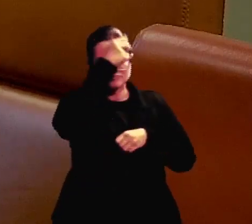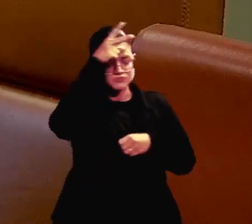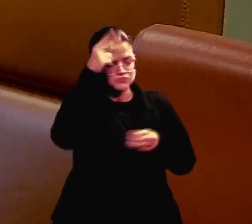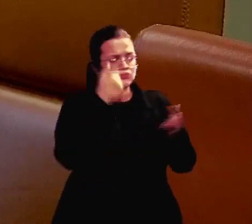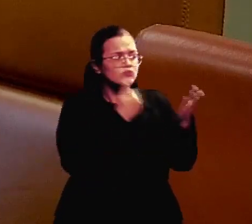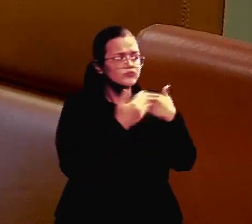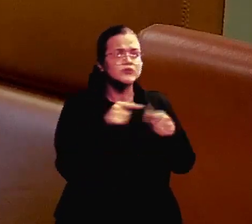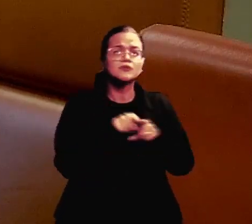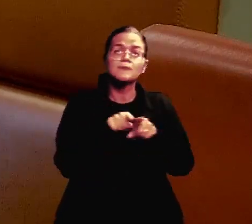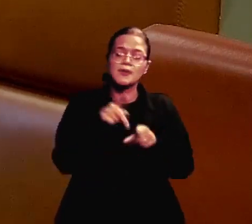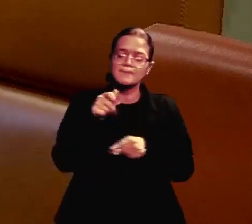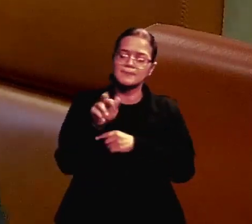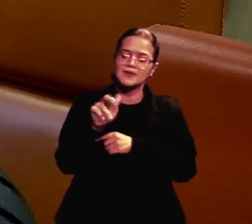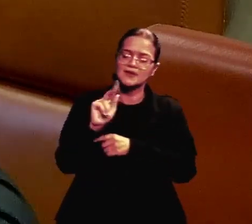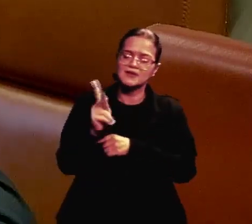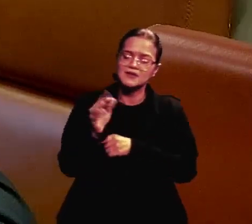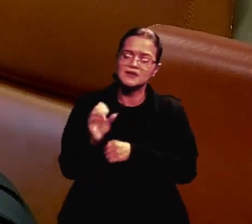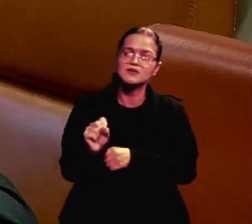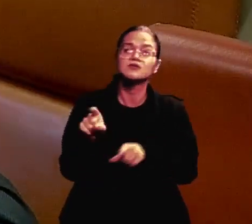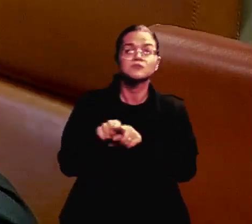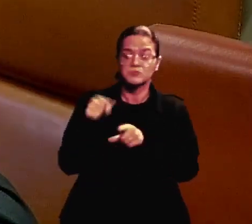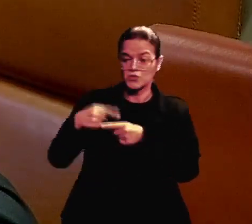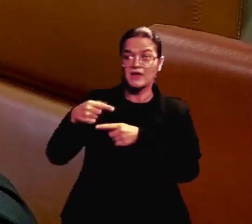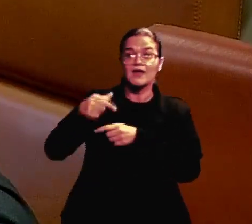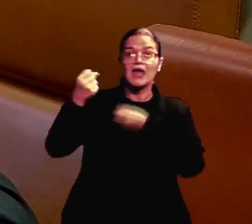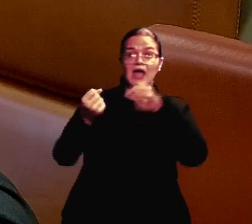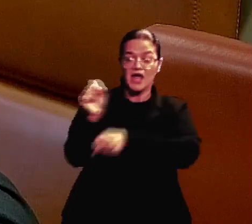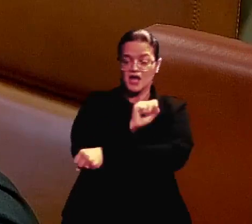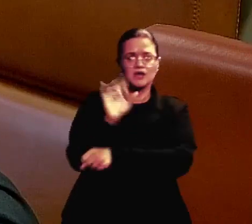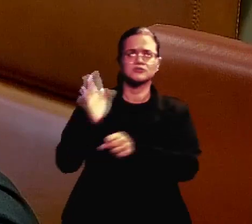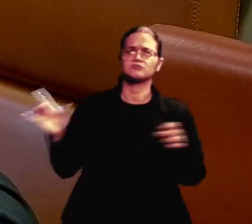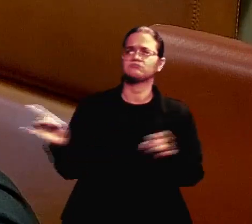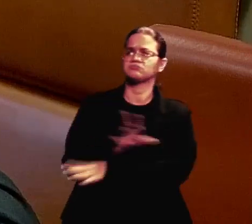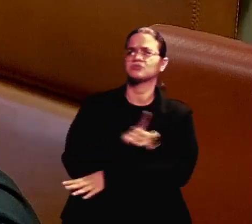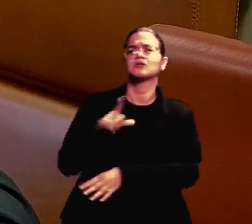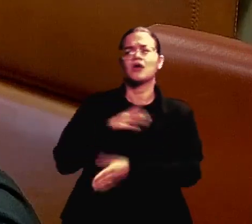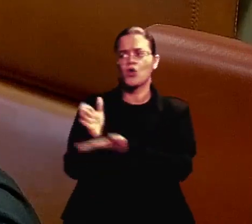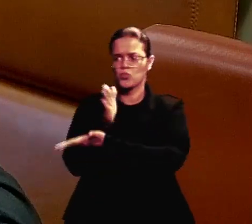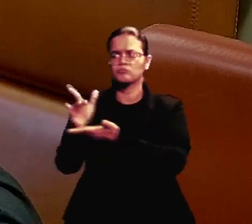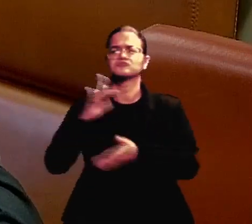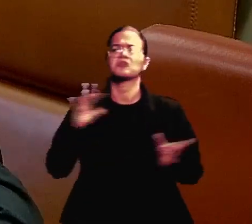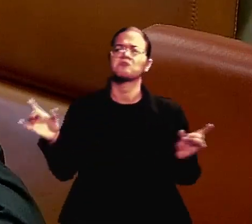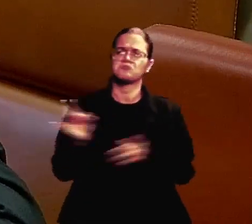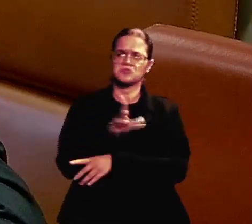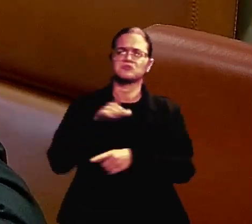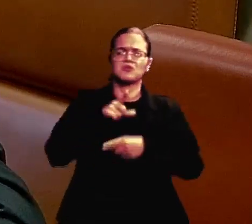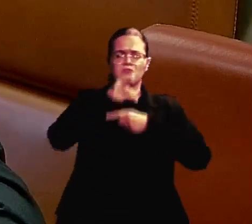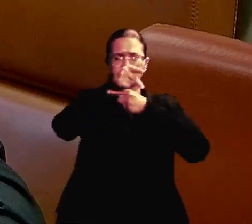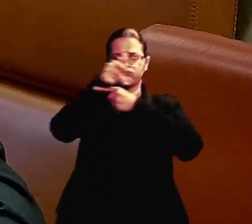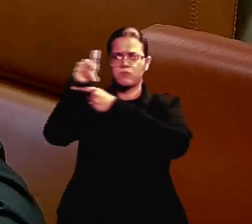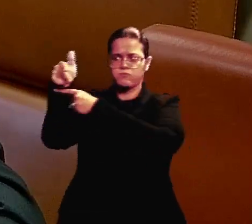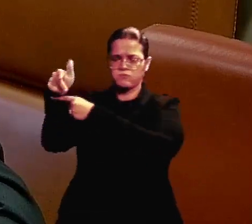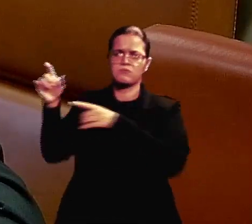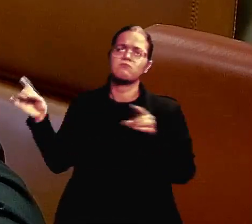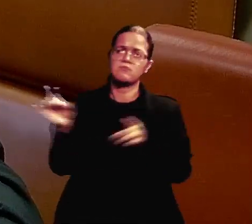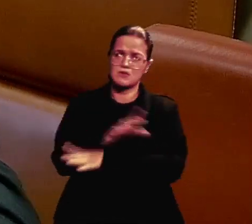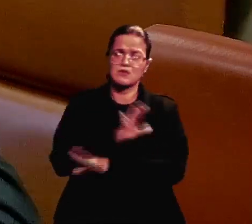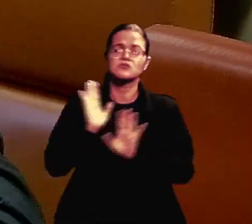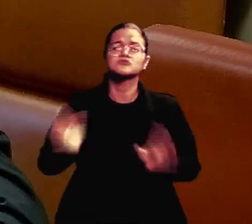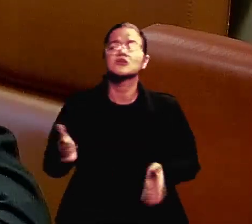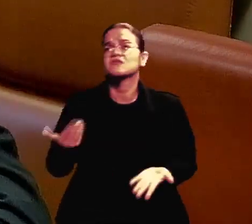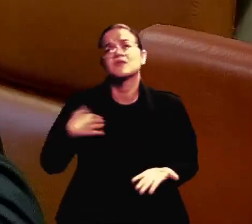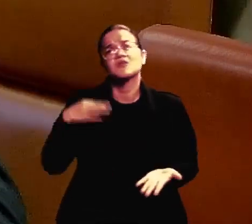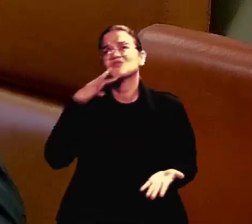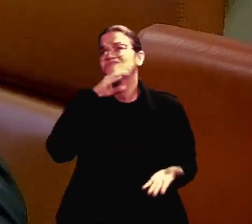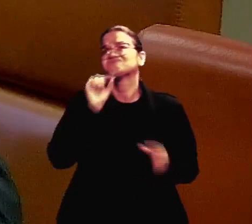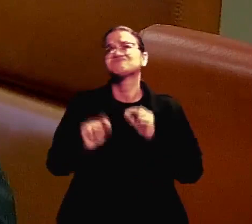conversar com o Paranhos também, que já está na... Nas viaturas já tem, vereador Mauro Rubens, algumas viaturas já tem a Câmara, e